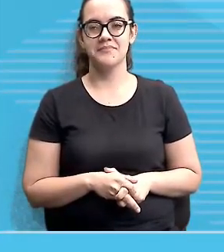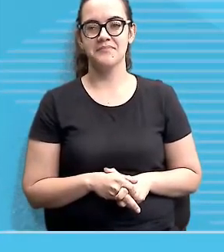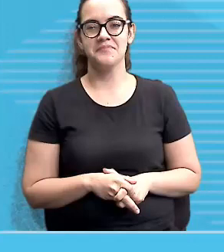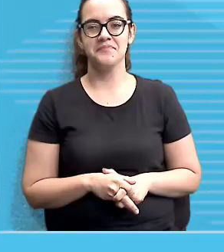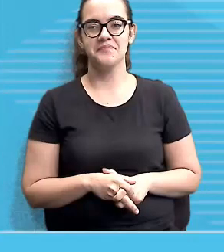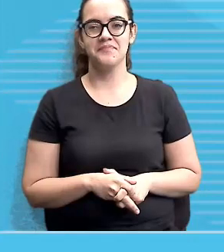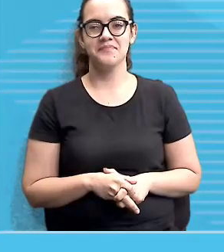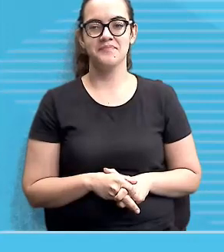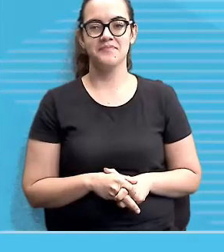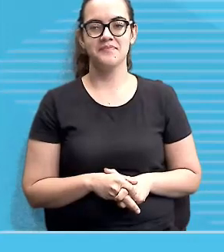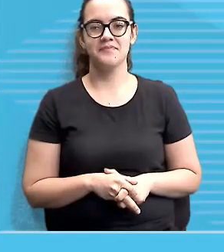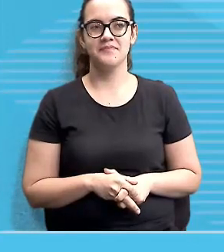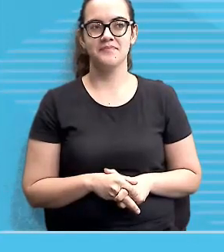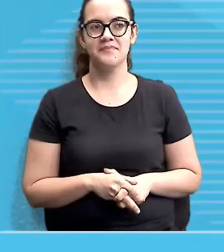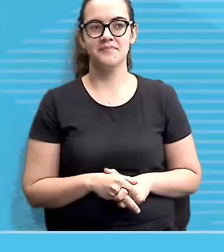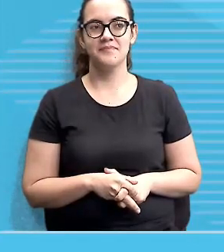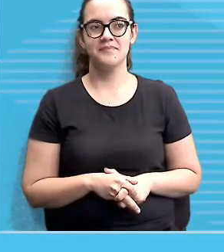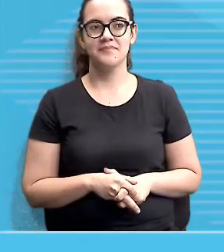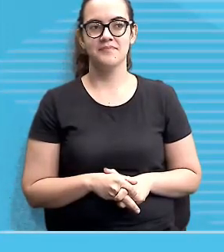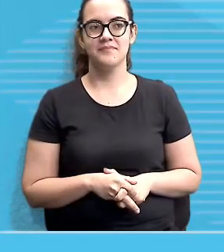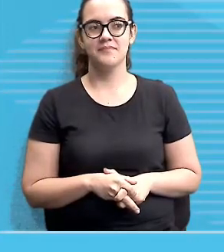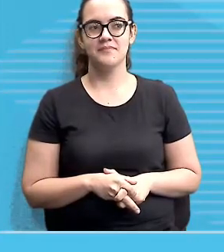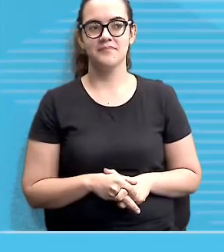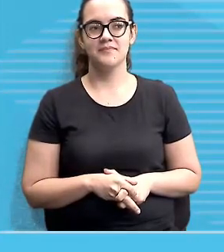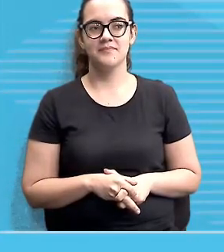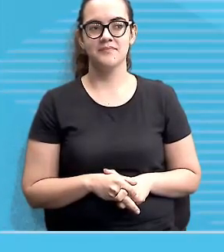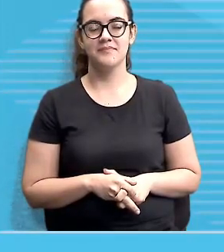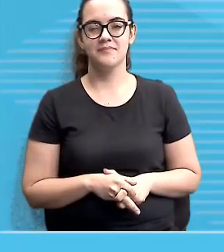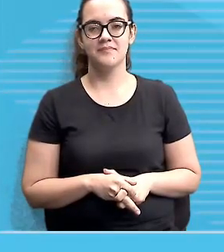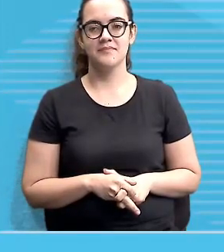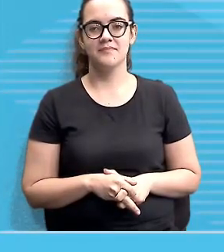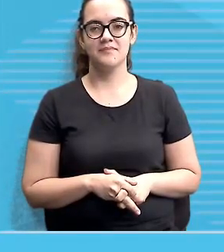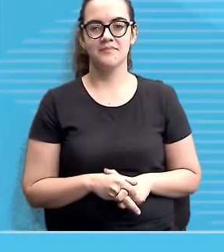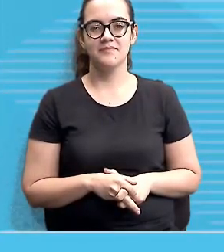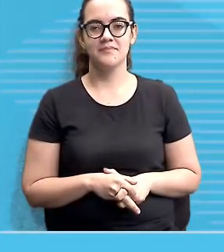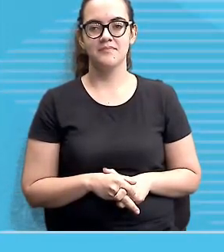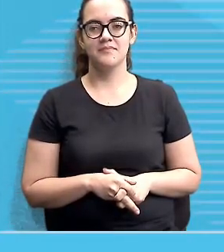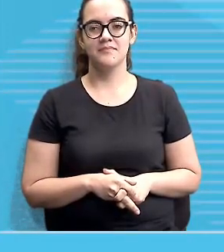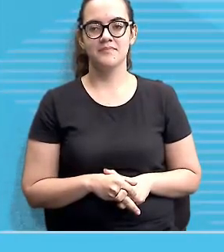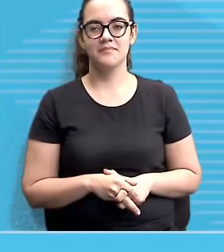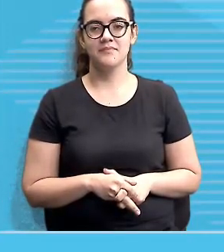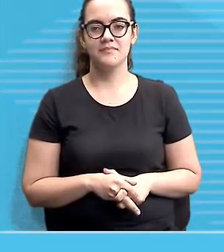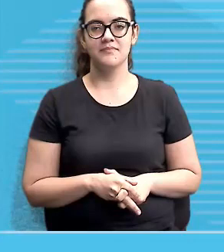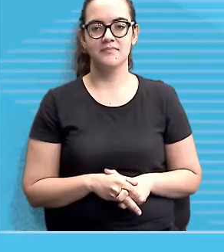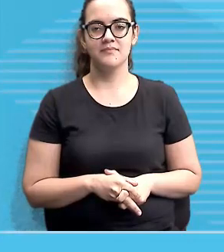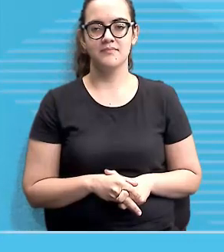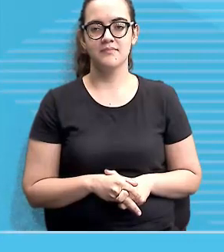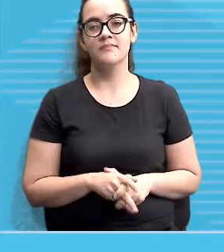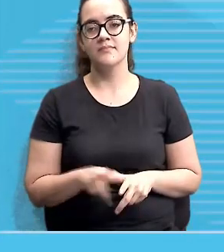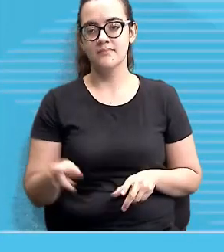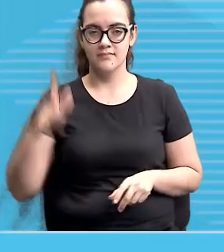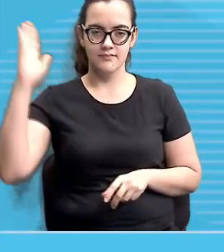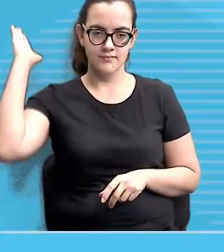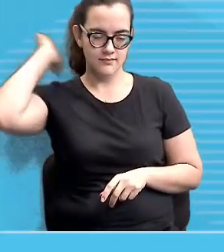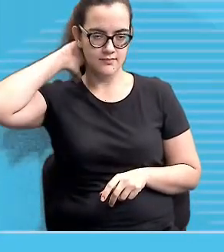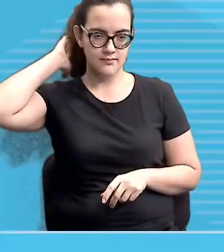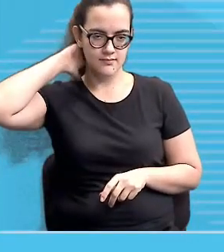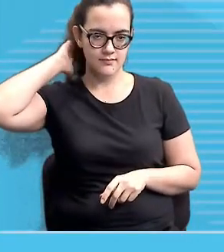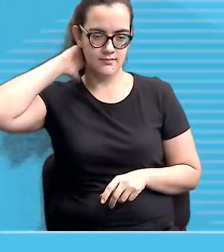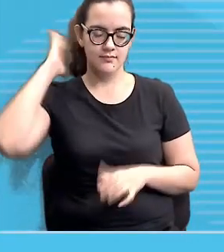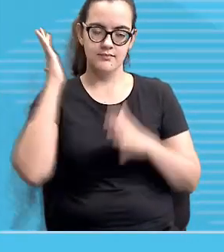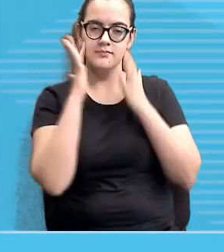e assim pois cuidado é bom Gabriel você cancelar logo e zeros